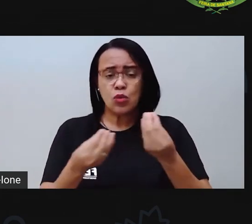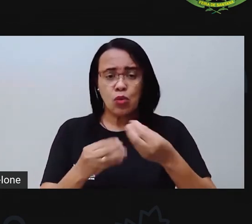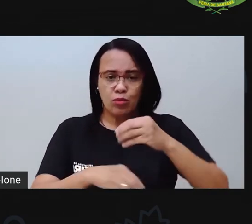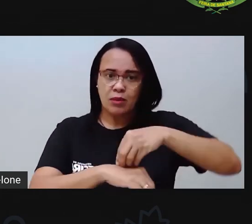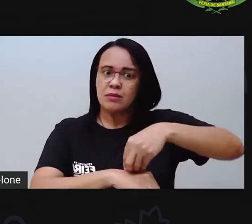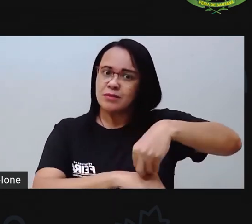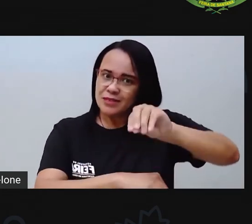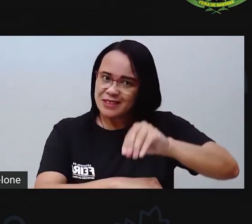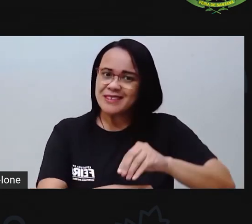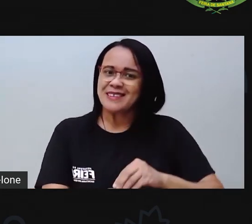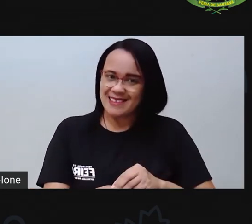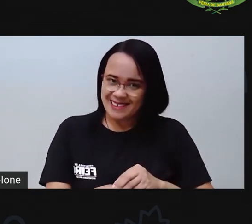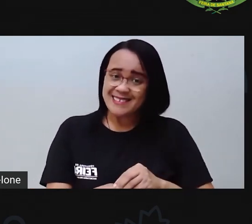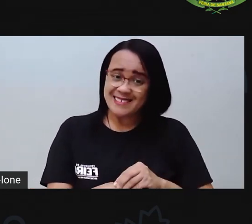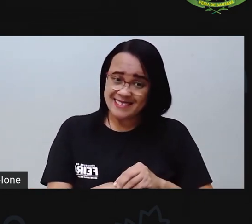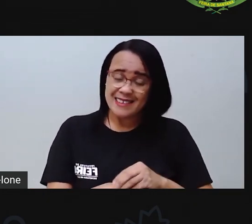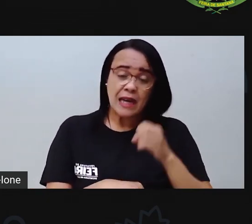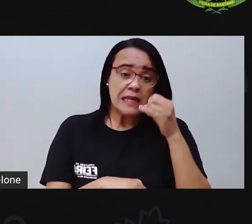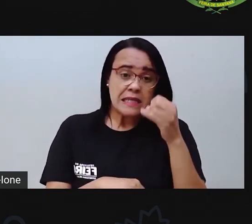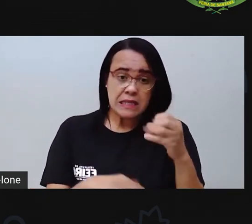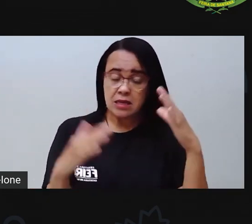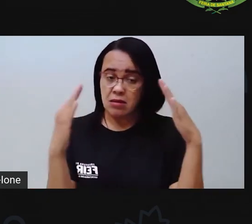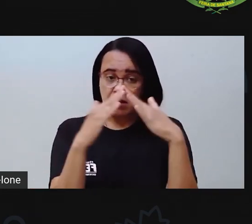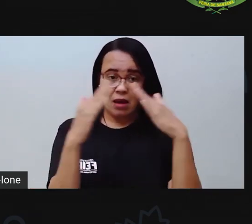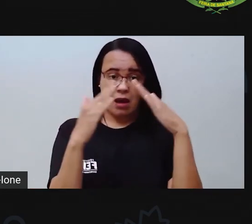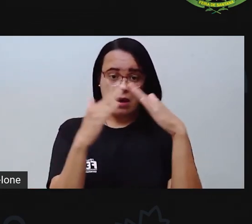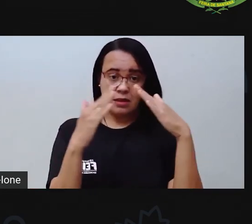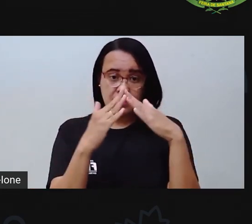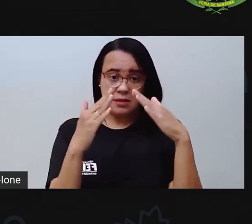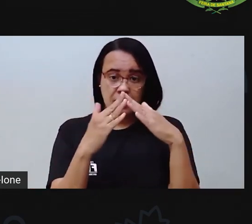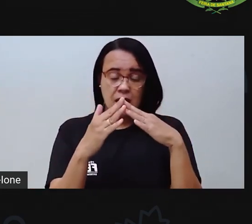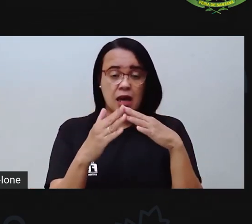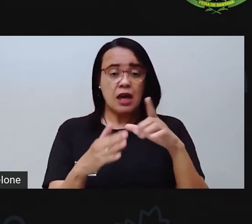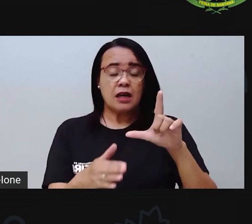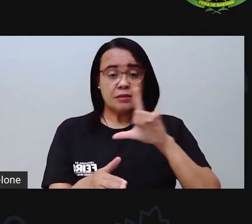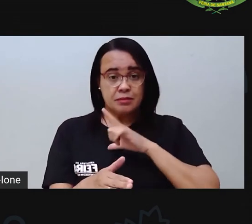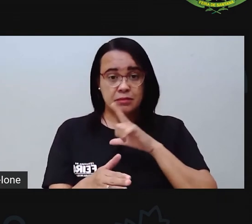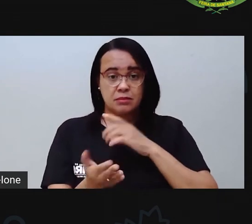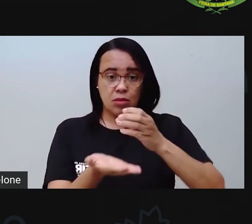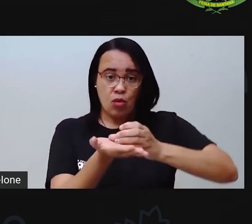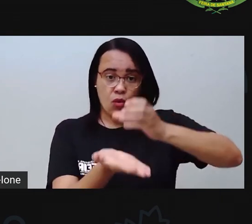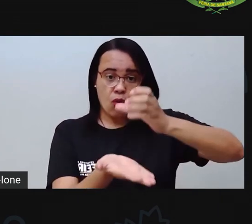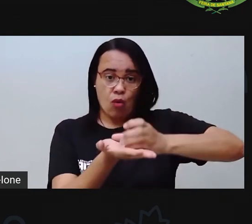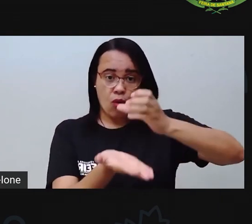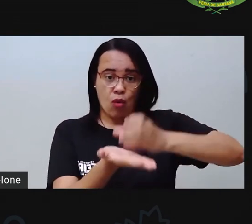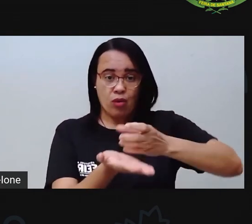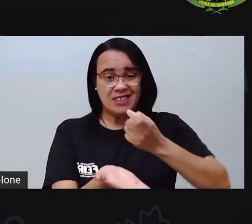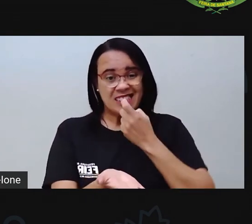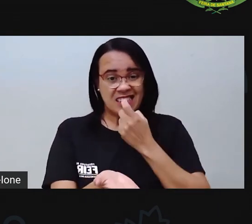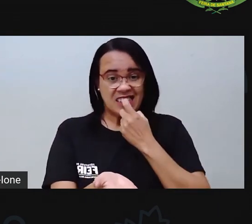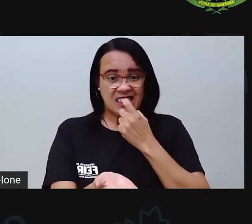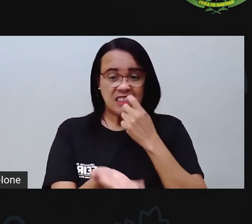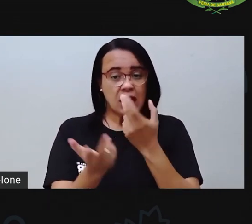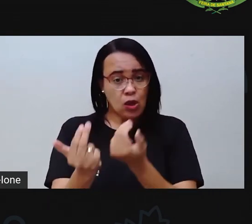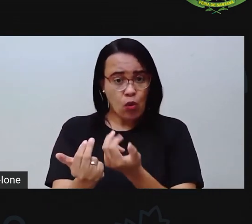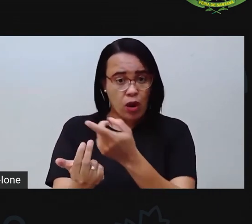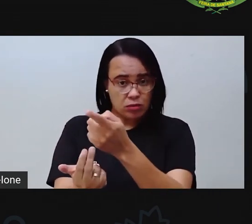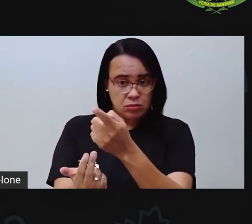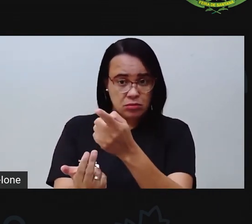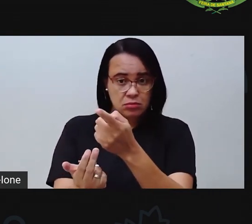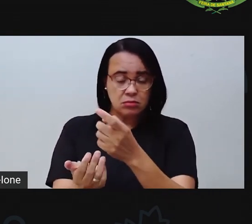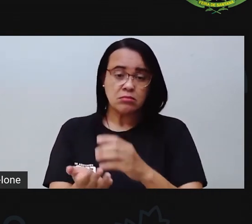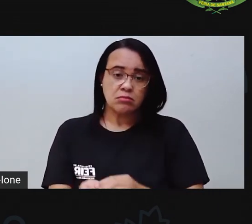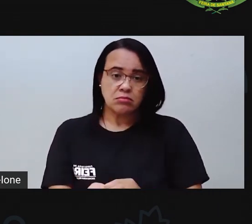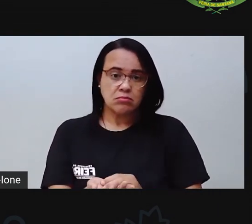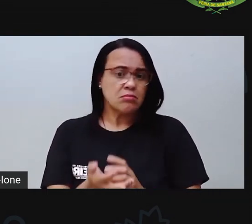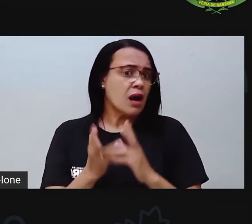você pode fazer? Se na sua casa tiver, ó, um copo descartável desses aqui, esse copo, ele